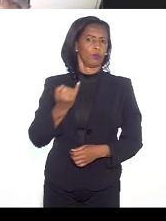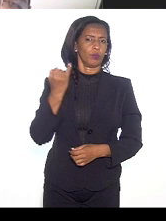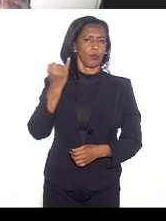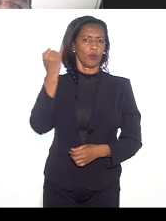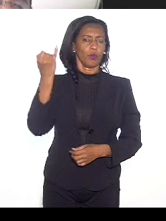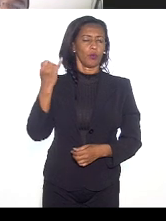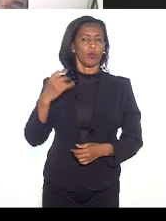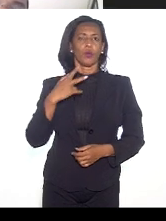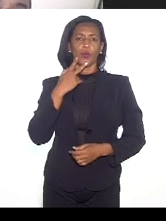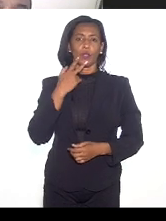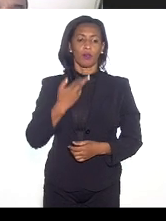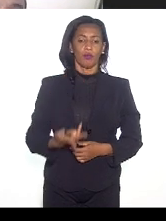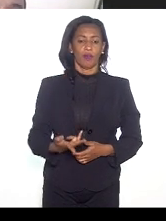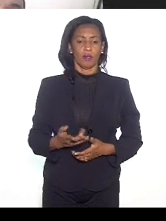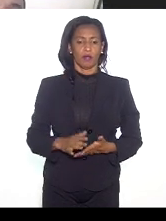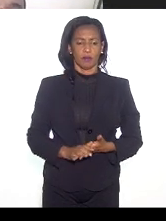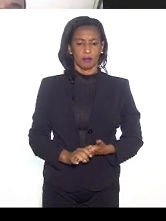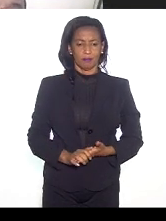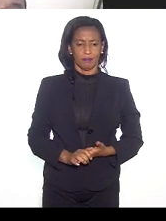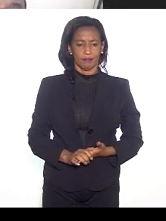no que diz